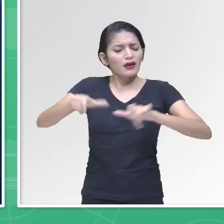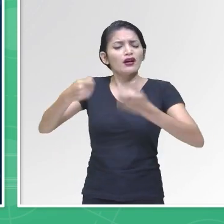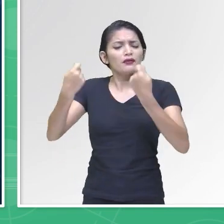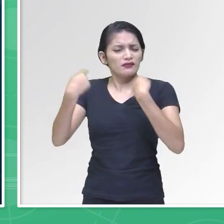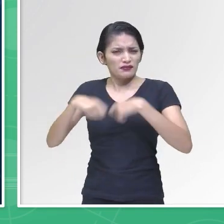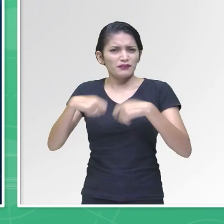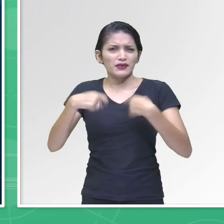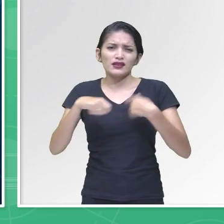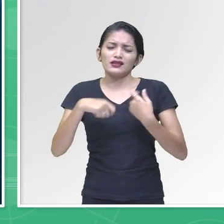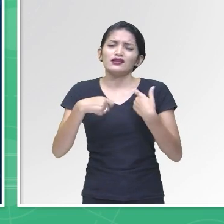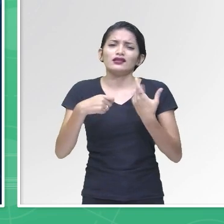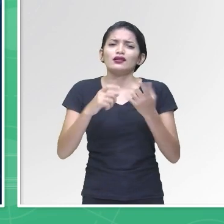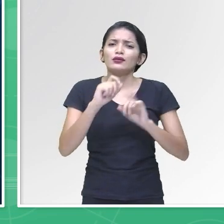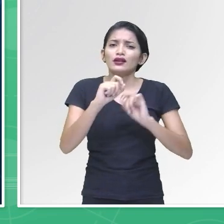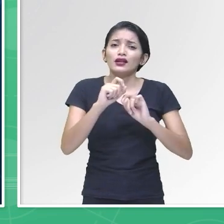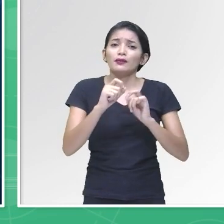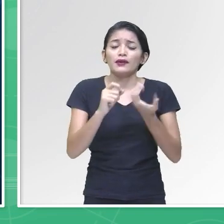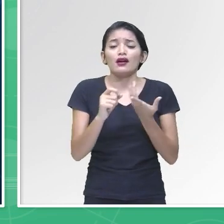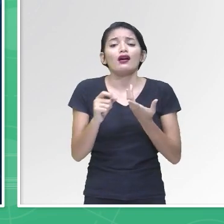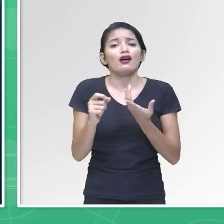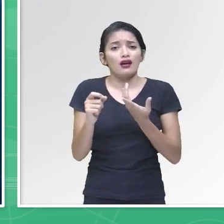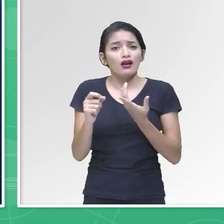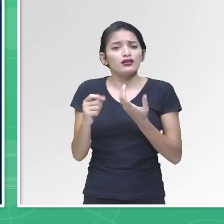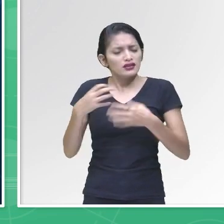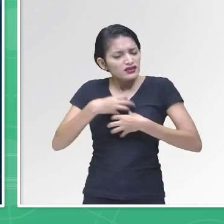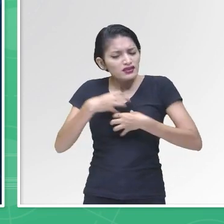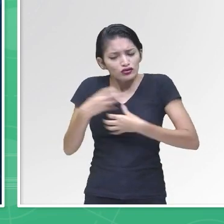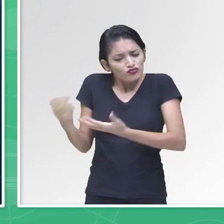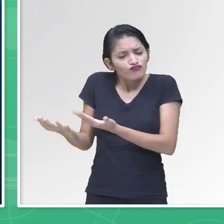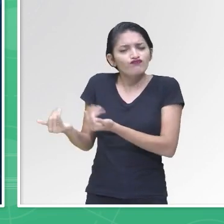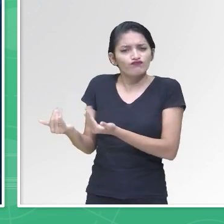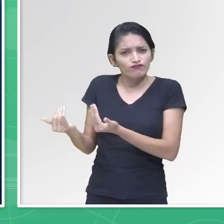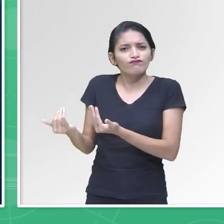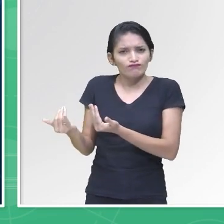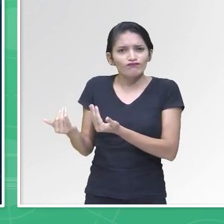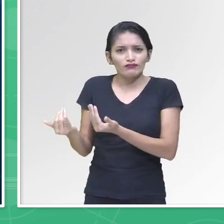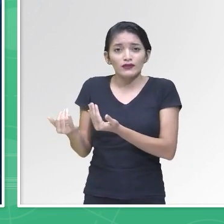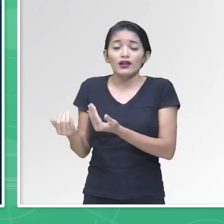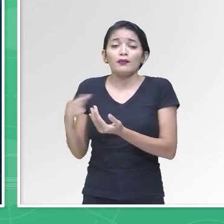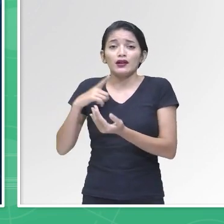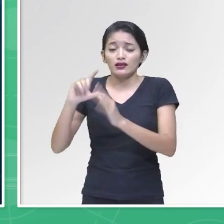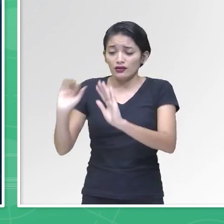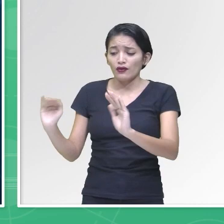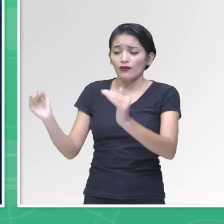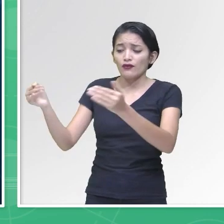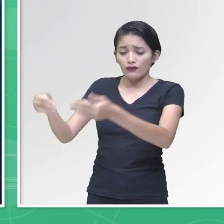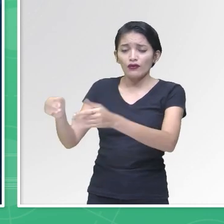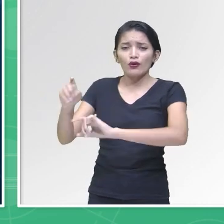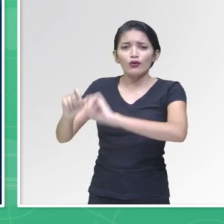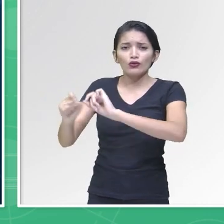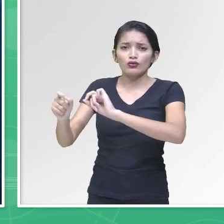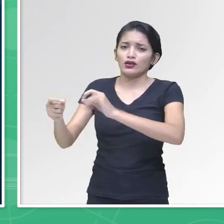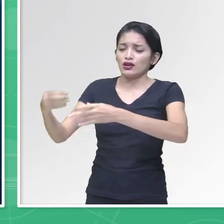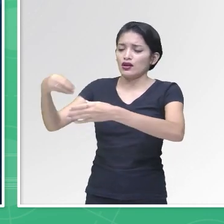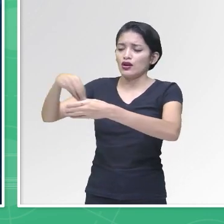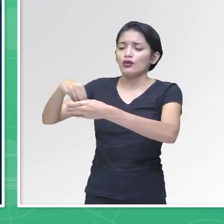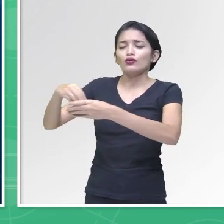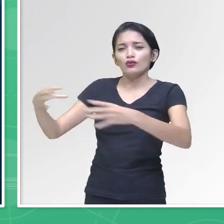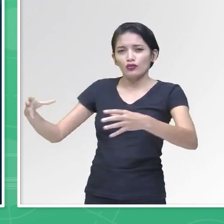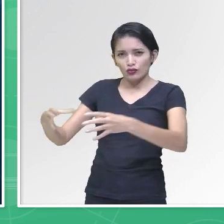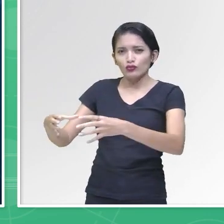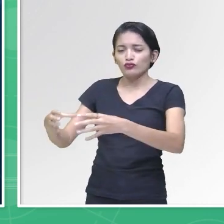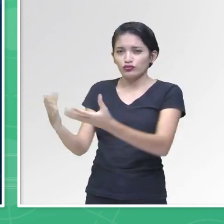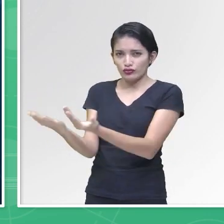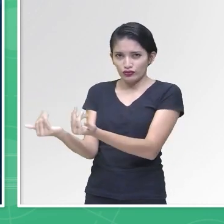ser considerado jovem, para que ele seja enquadrado dentro do que se chama